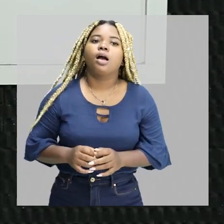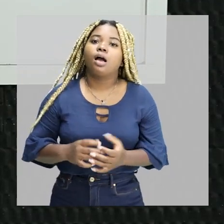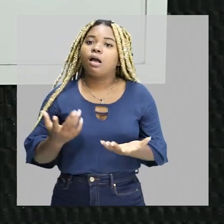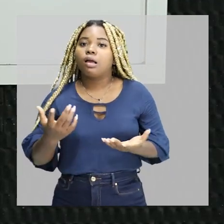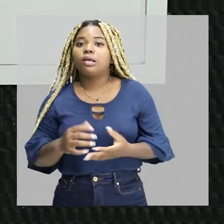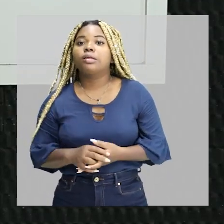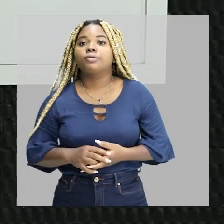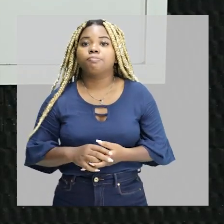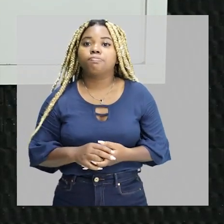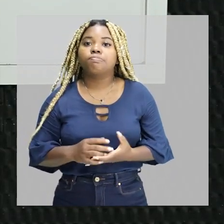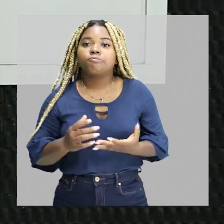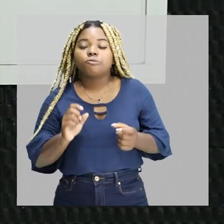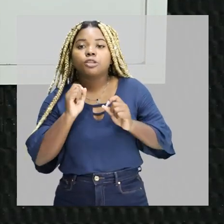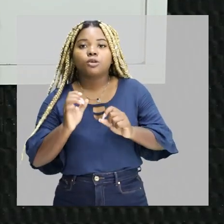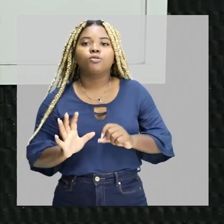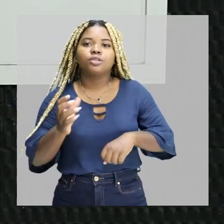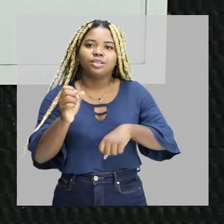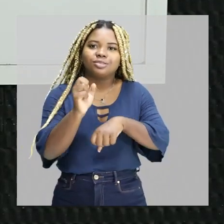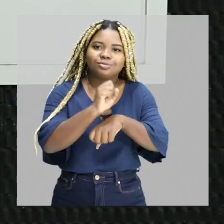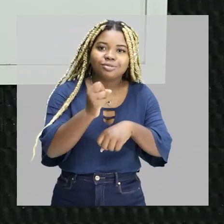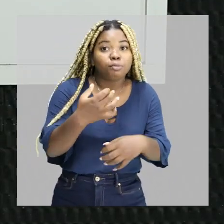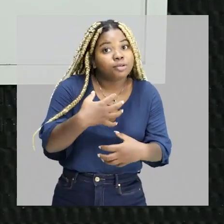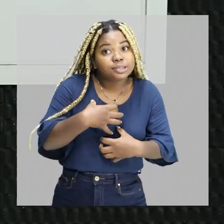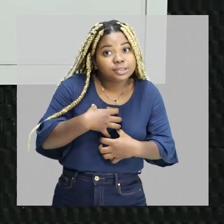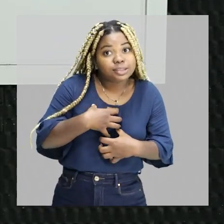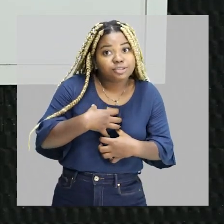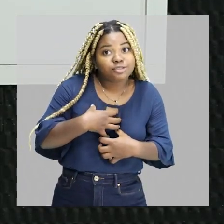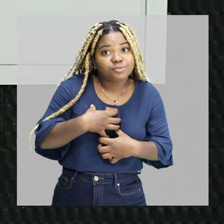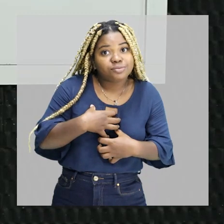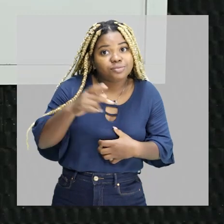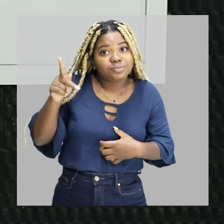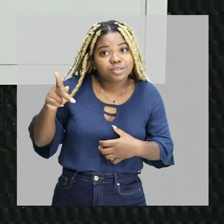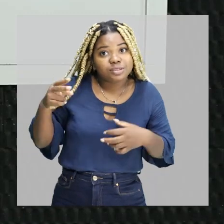No caso lá a máquina vai sentir essa mesma pressão aqui,